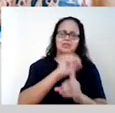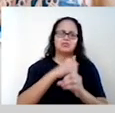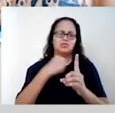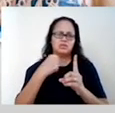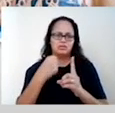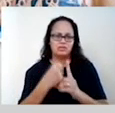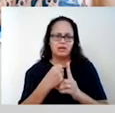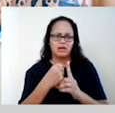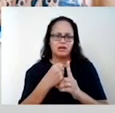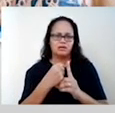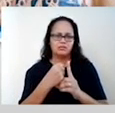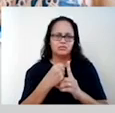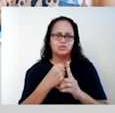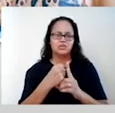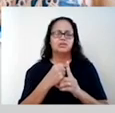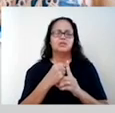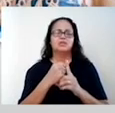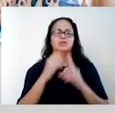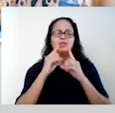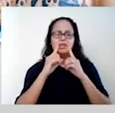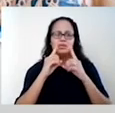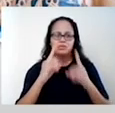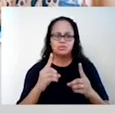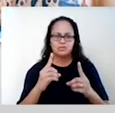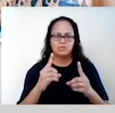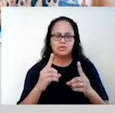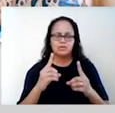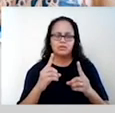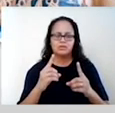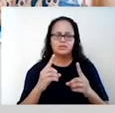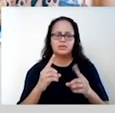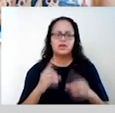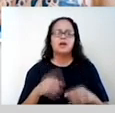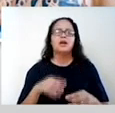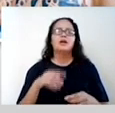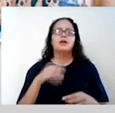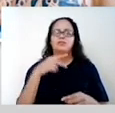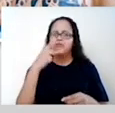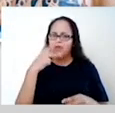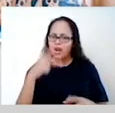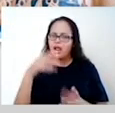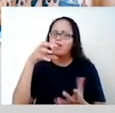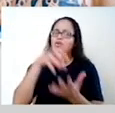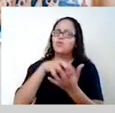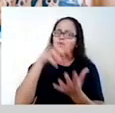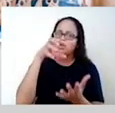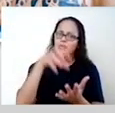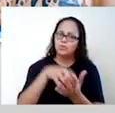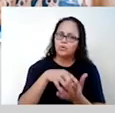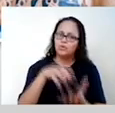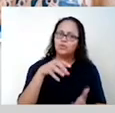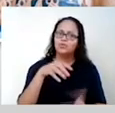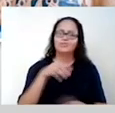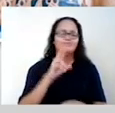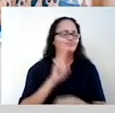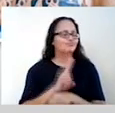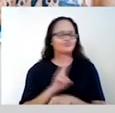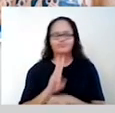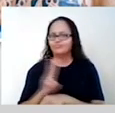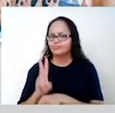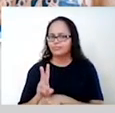sociedade denunciar e mostrar que esse idoso não está recebendo o tratamento adequado, mesmo porque todos nós um dia vamos